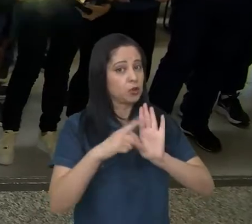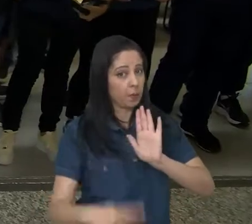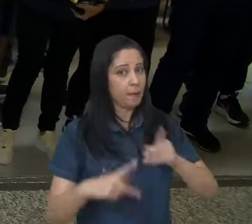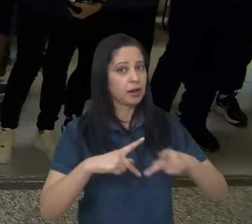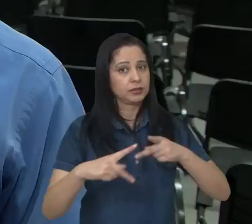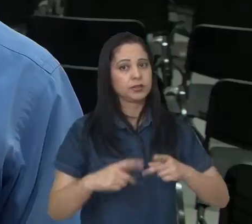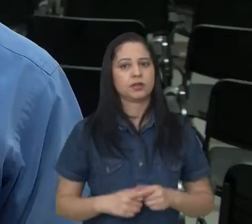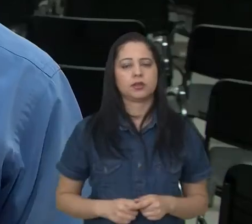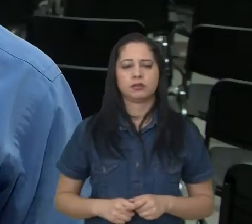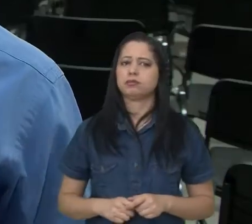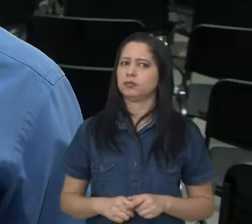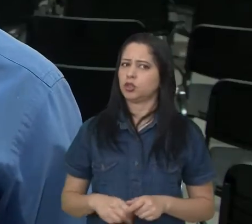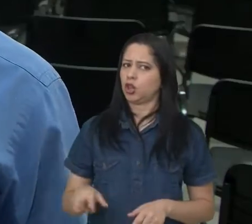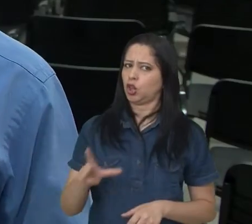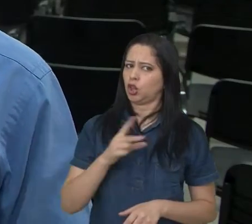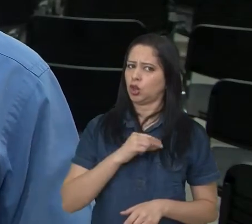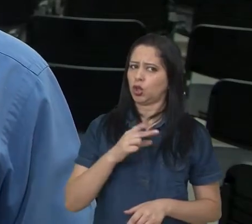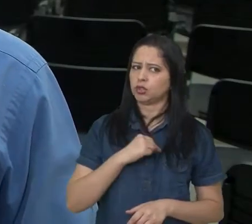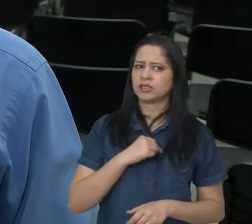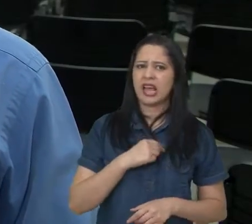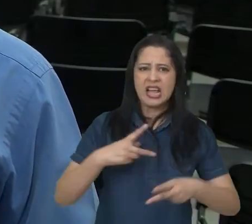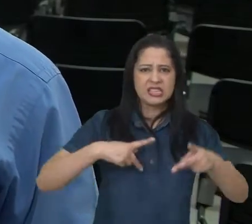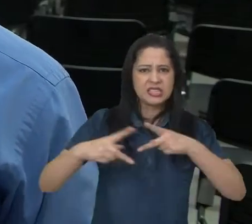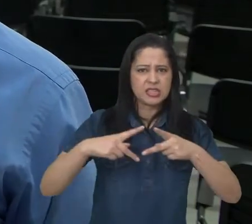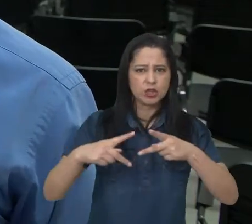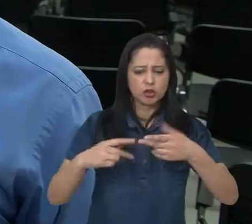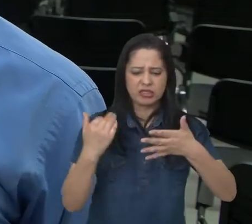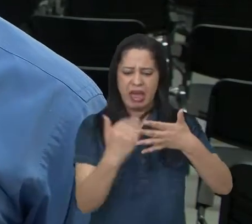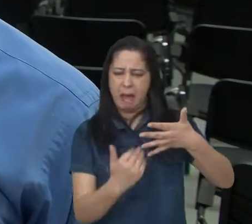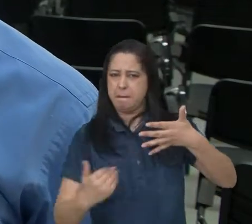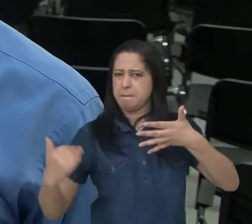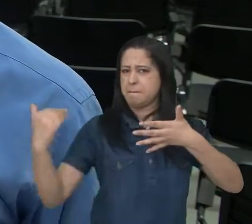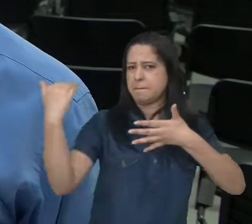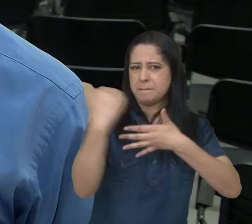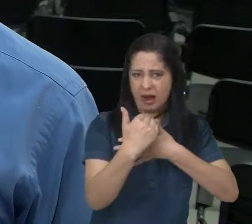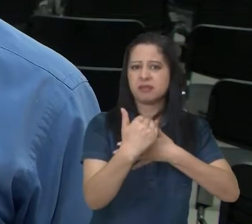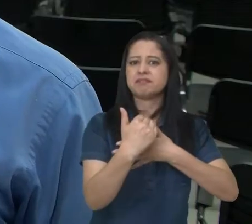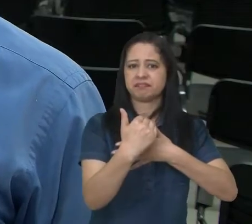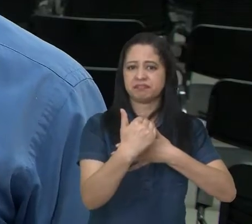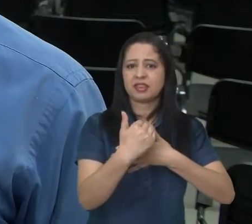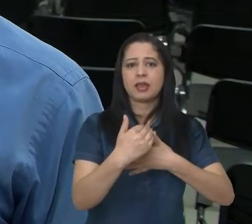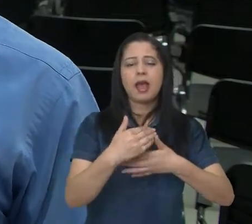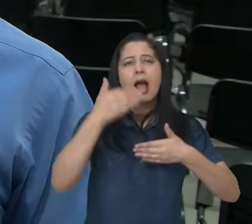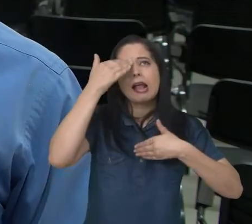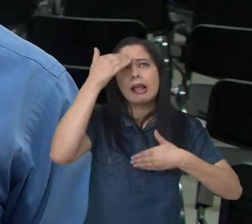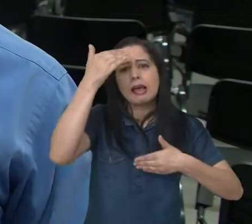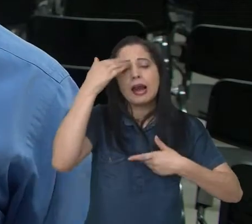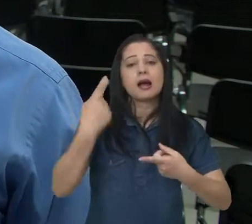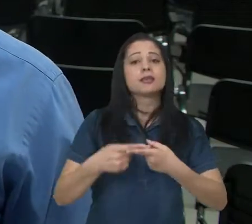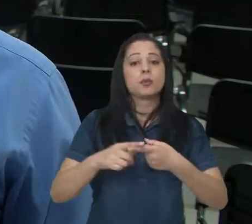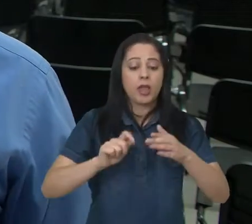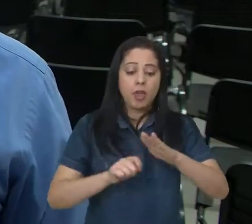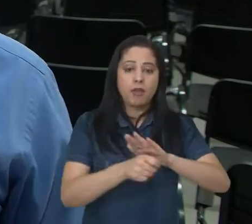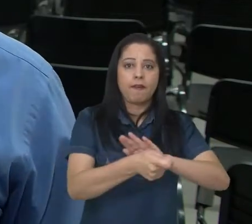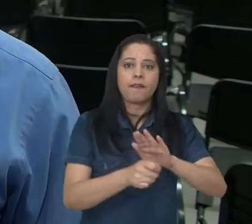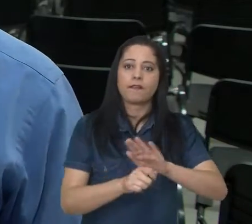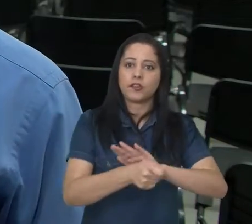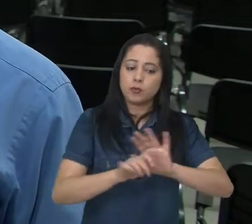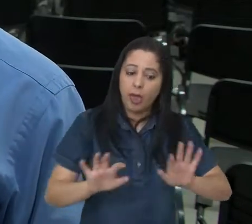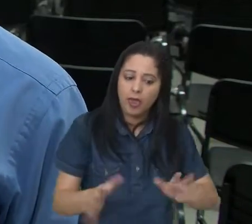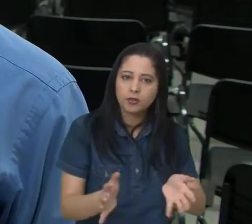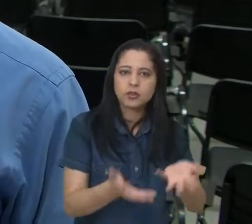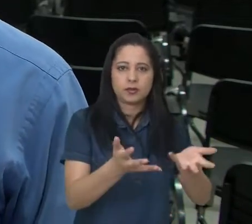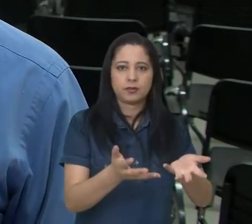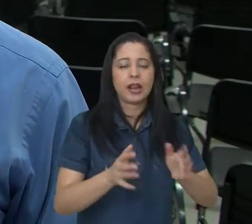esporte da cidade. É a maior competição da América Latina. E São José está à frente de muitas cidades de maior porte que São José. Isso graças aos